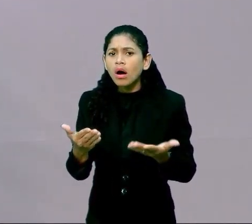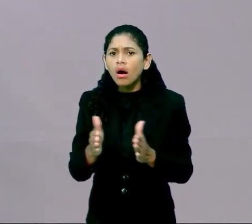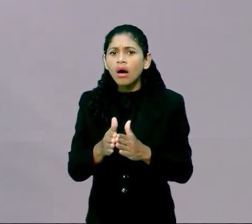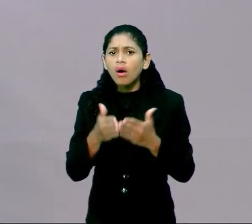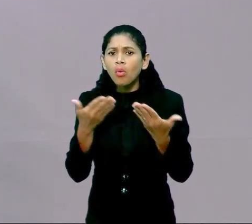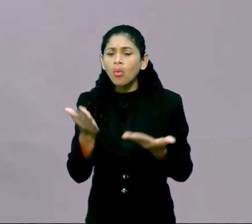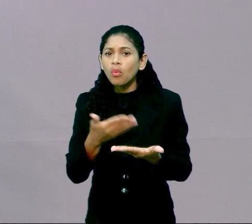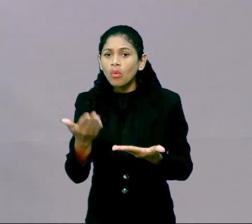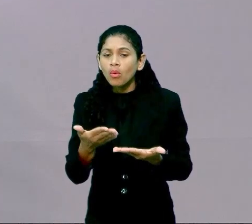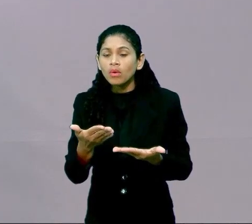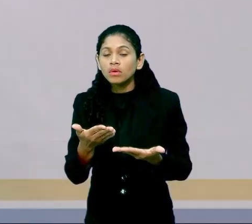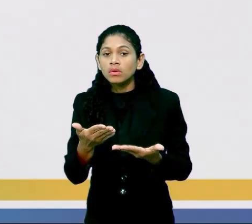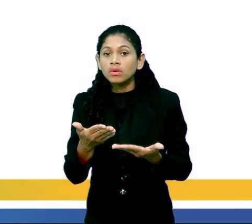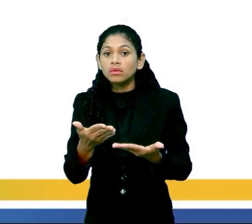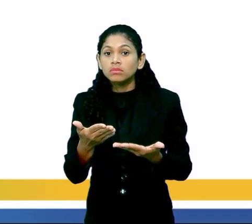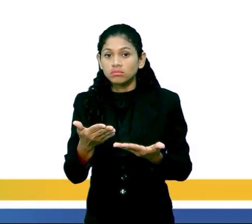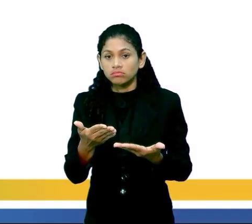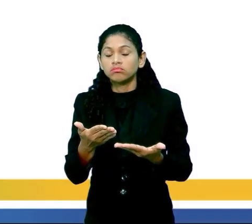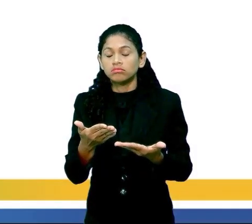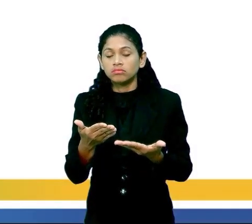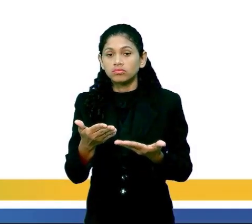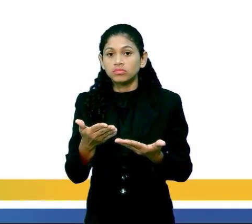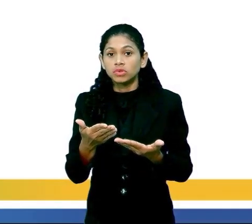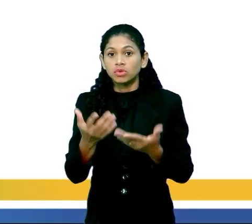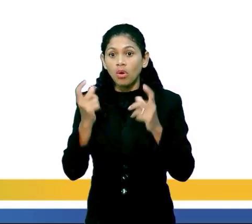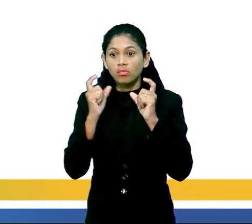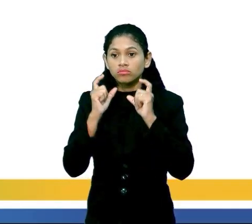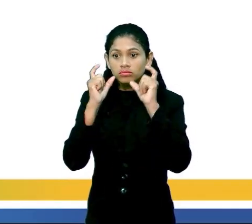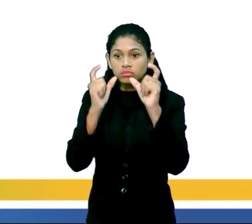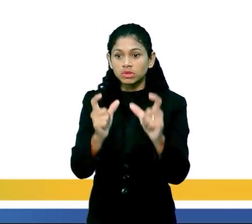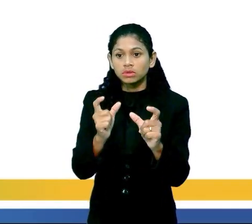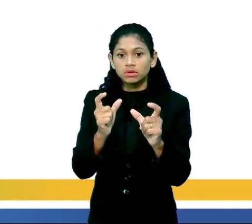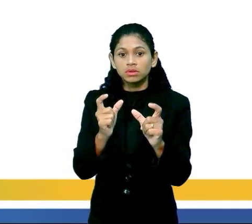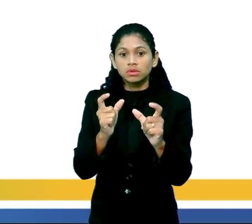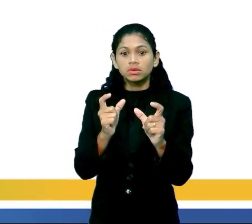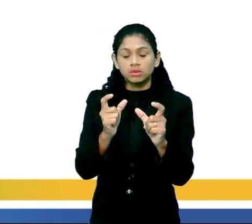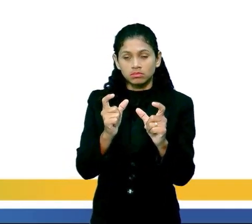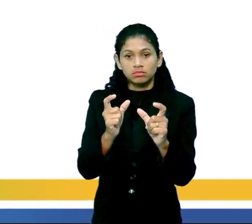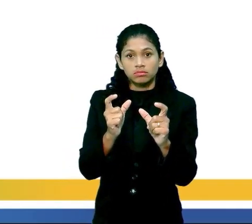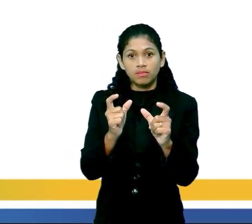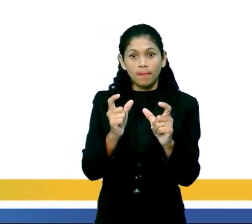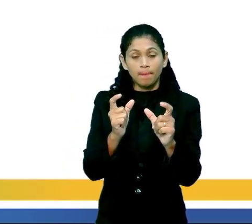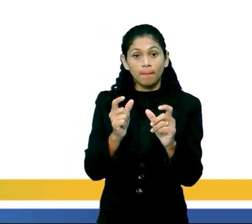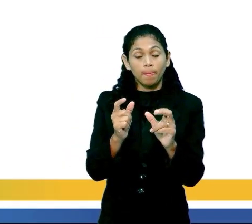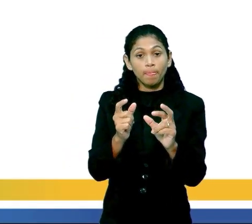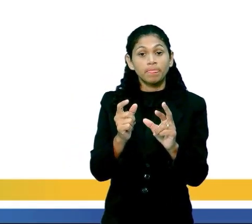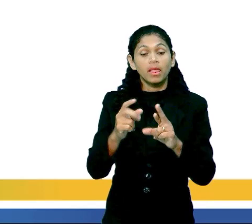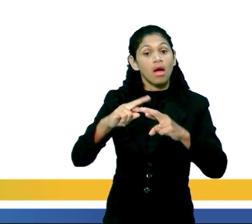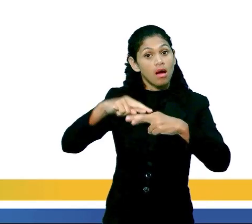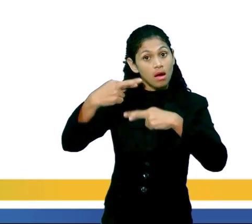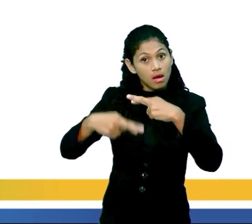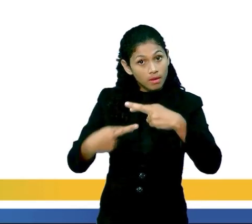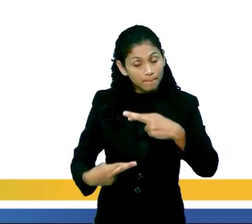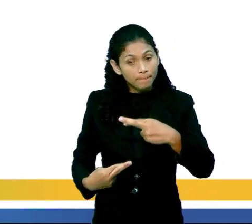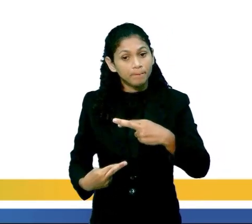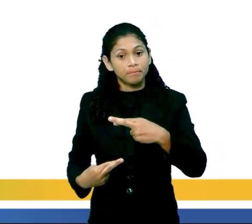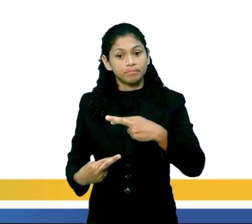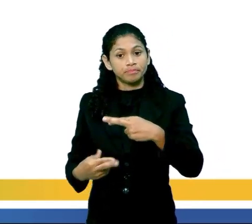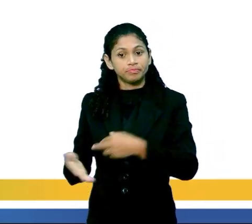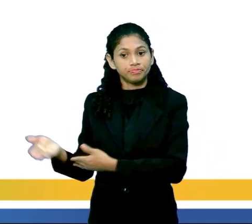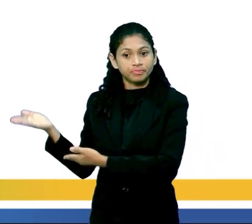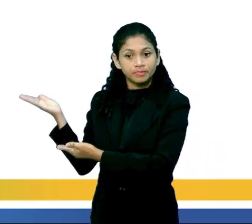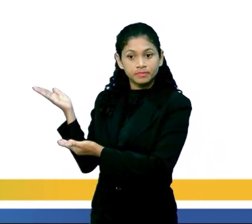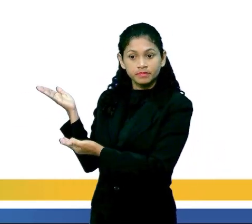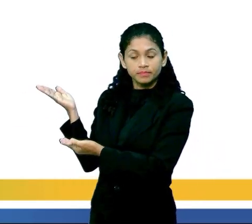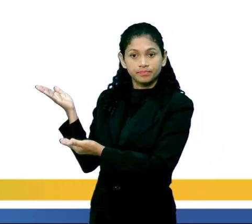é o livro? Então observa em tela, estou mostrando para você a referência bibliográfica. É o